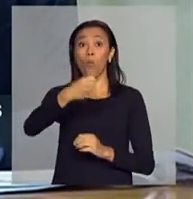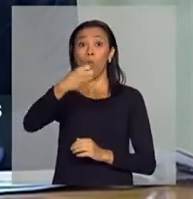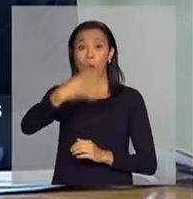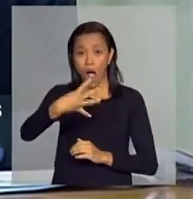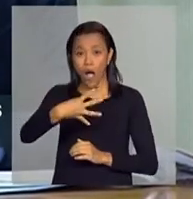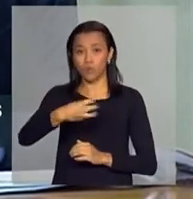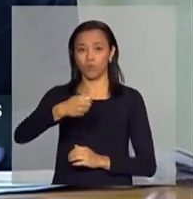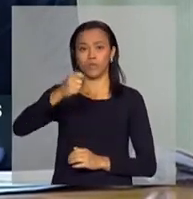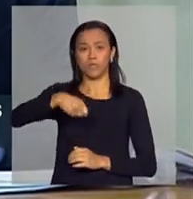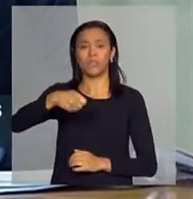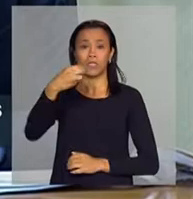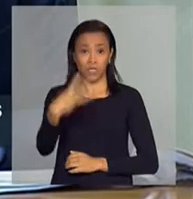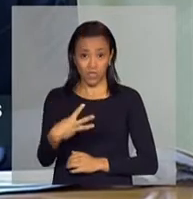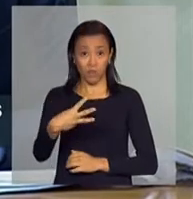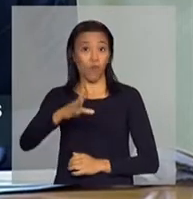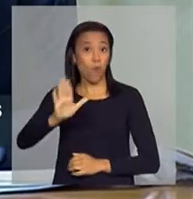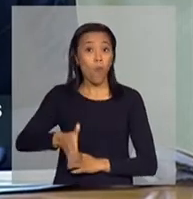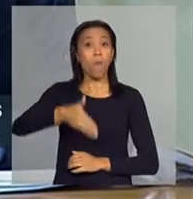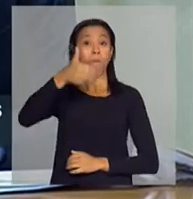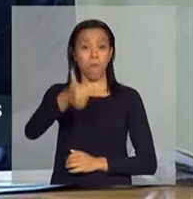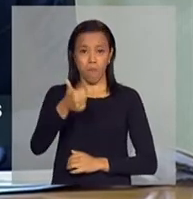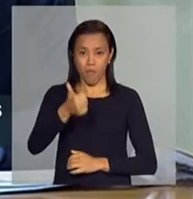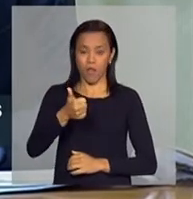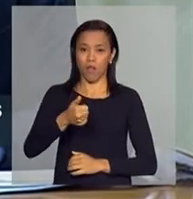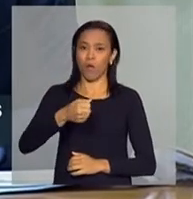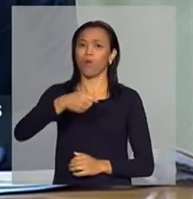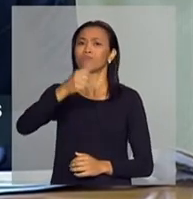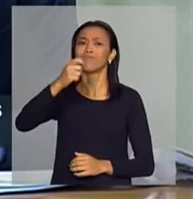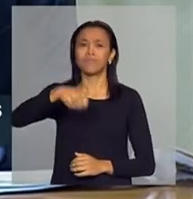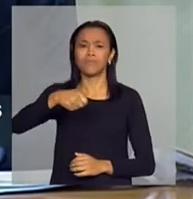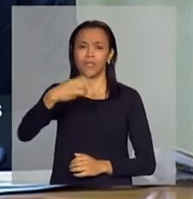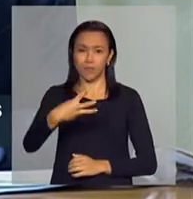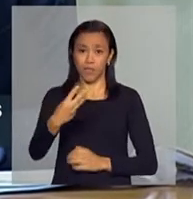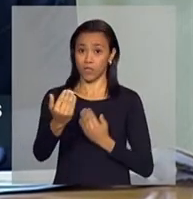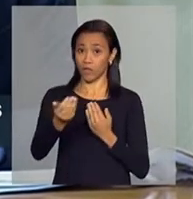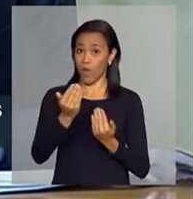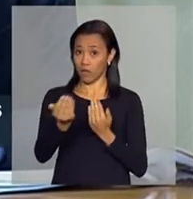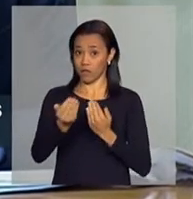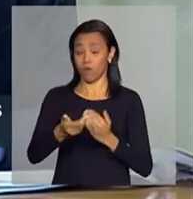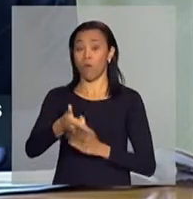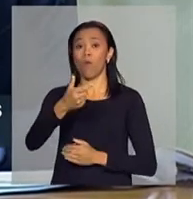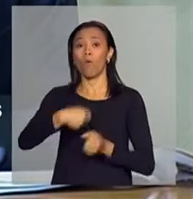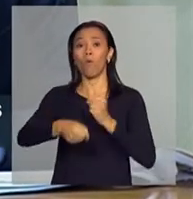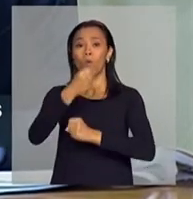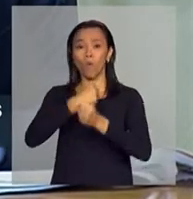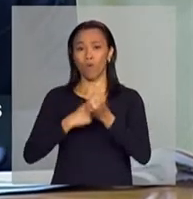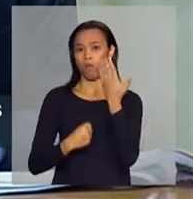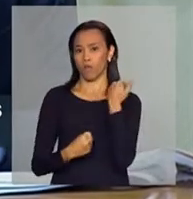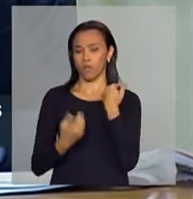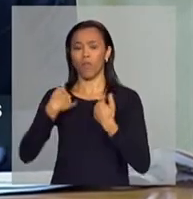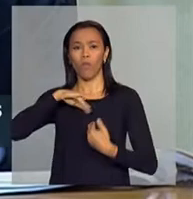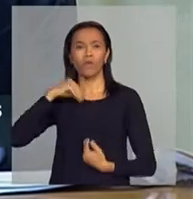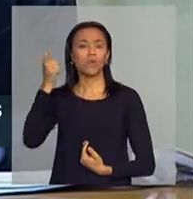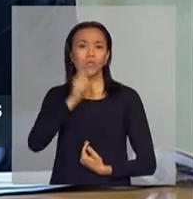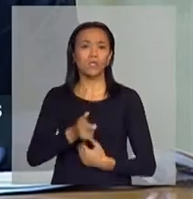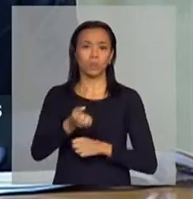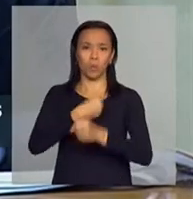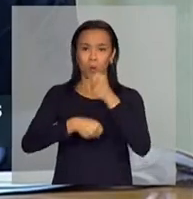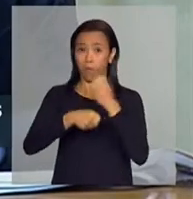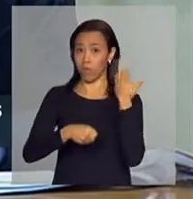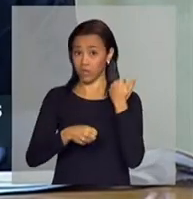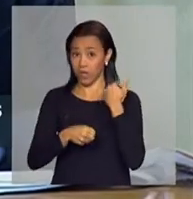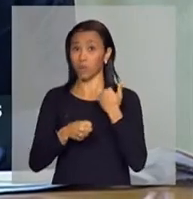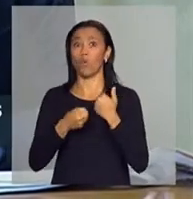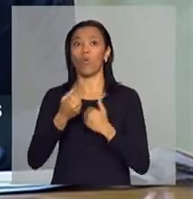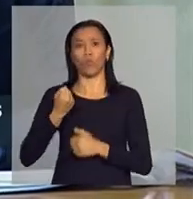que foi o melhor trimestre do ano passado em relação ao primeiro trimestre do ano passado tivemos um crescimento